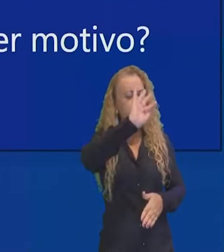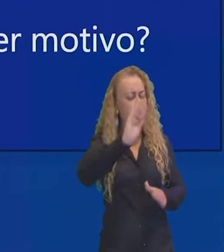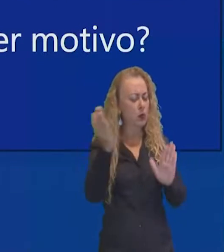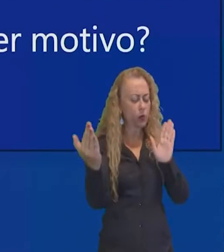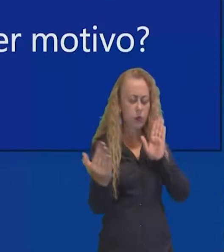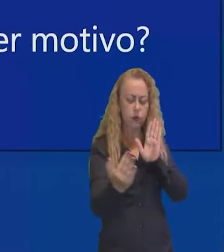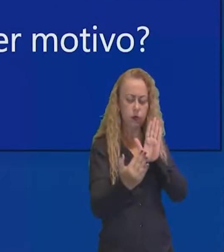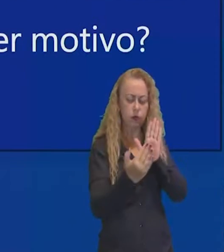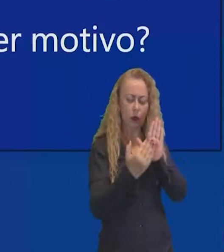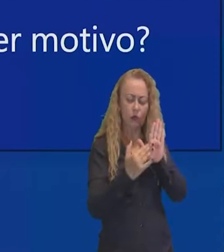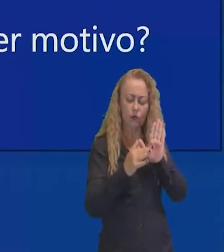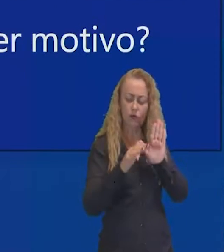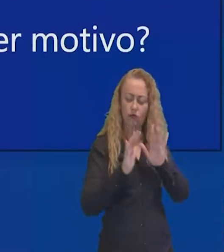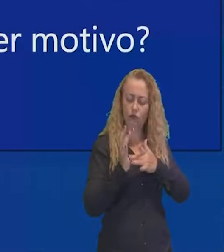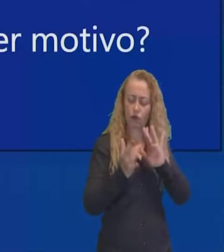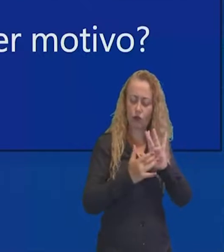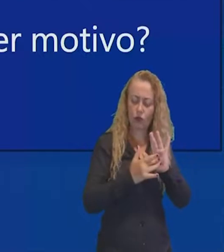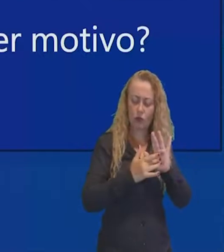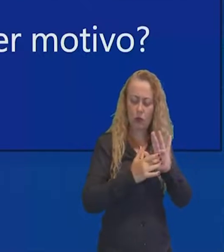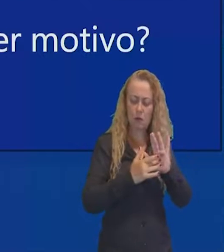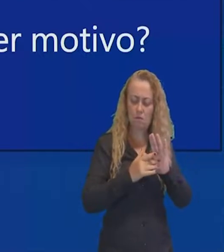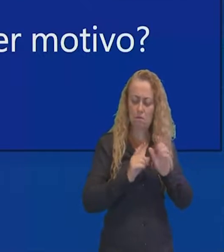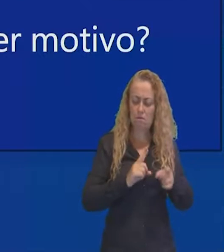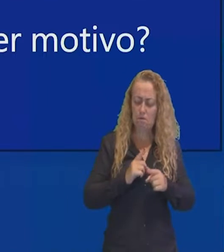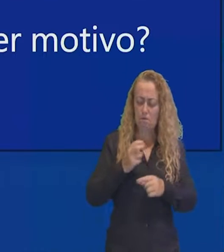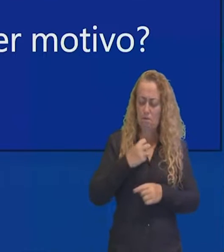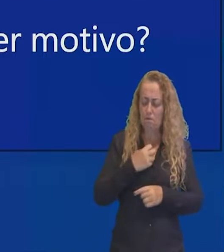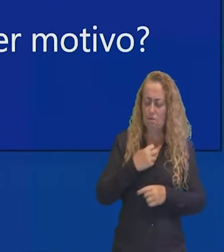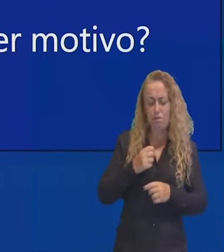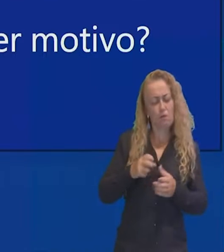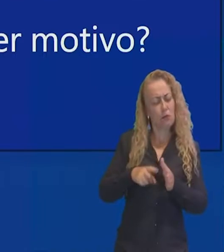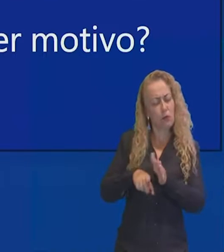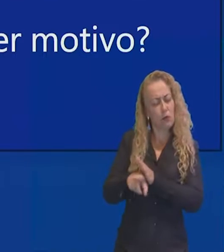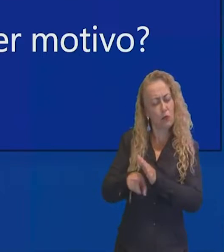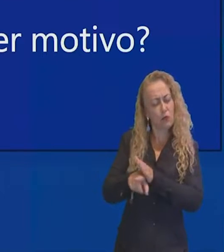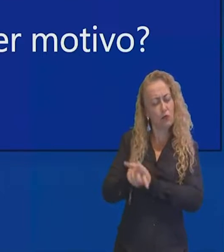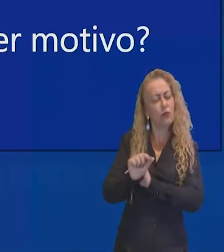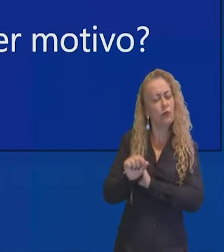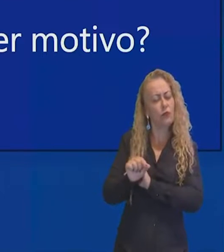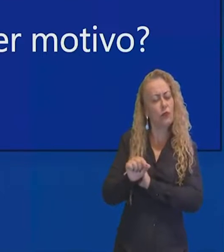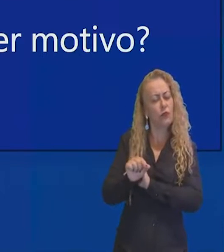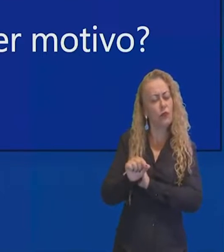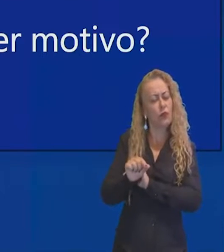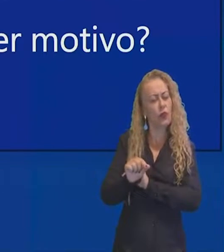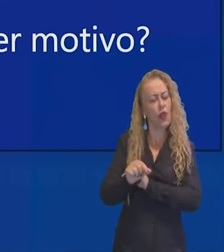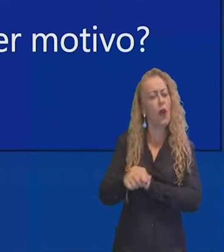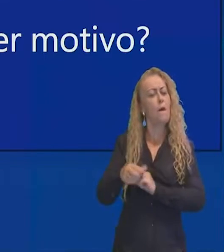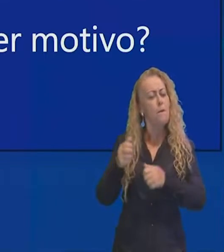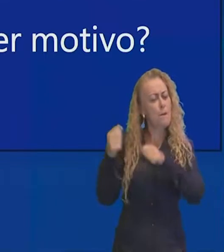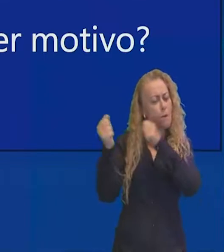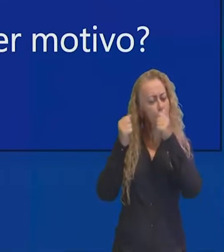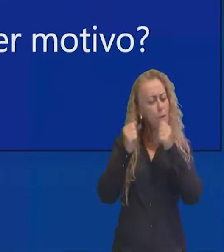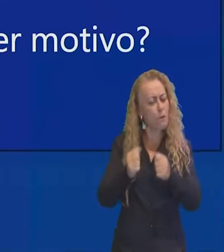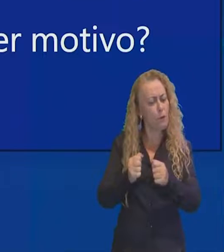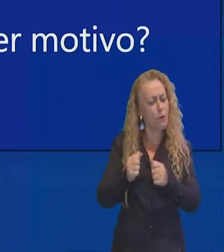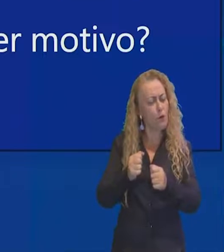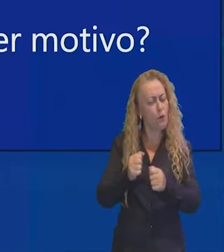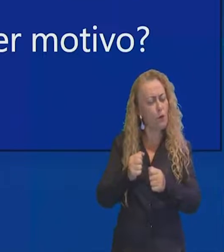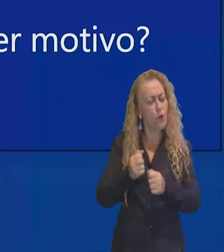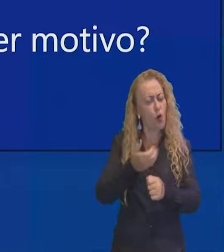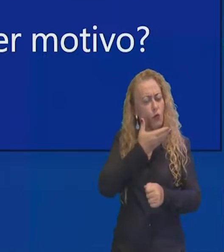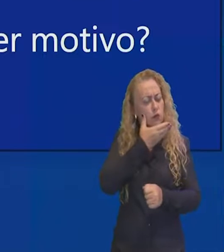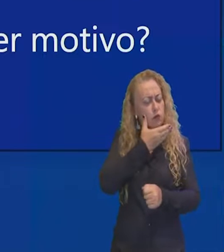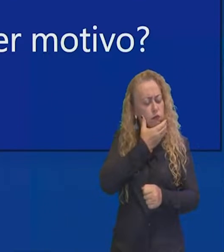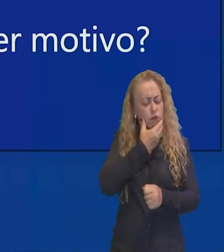de Jesus e, testando-o, perguntaram: É lícito ao homem repudiar a